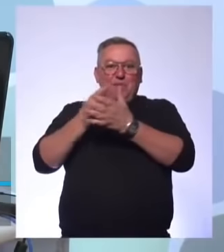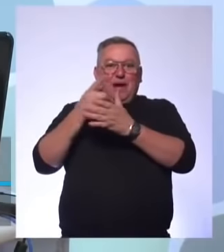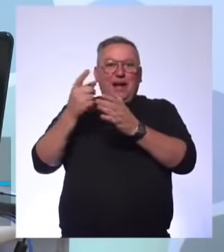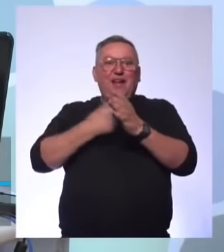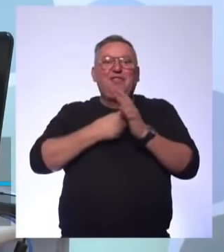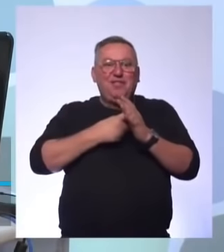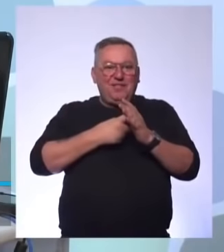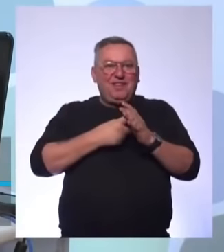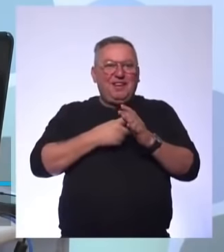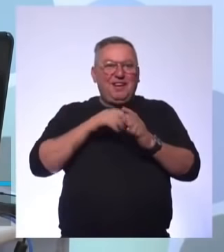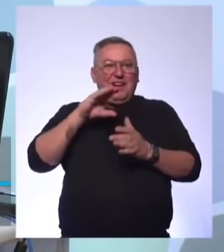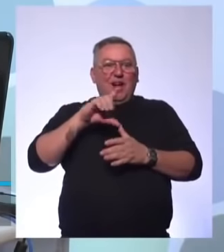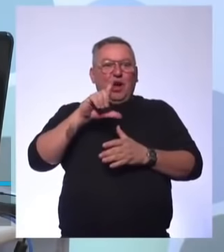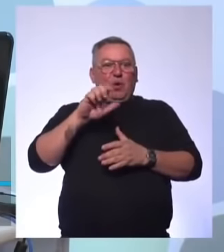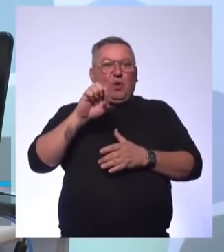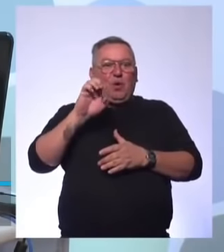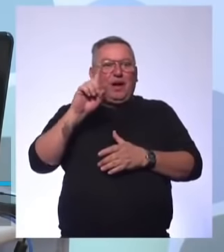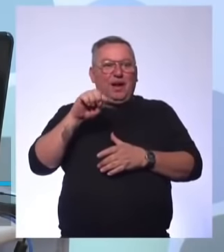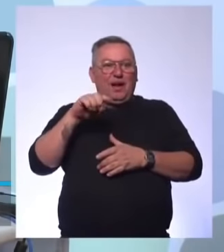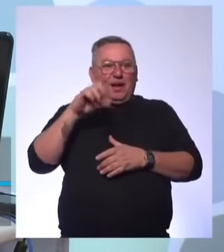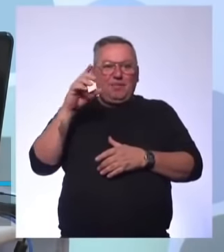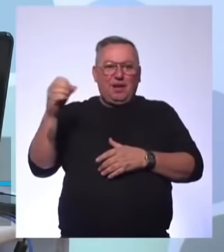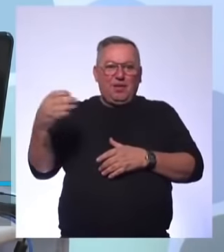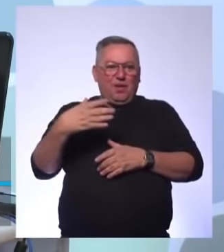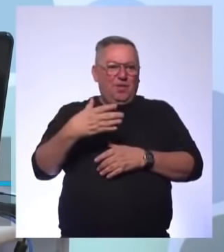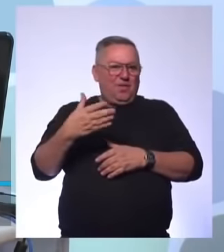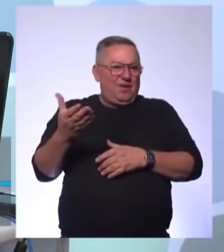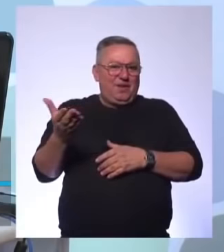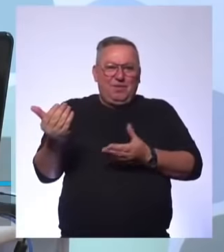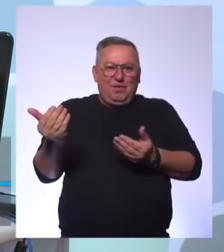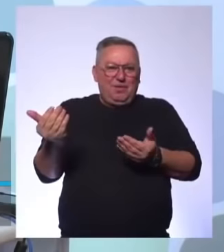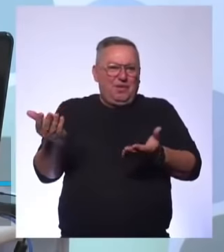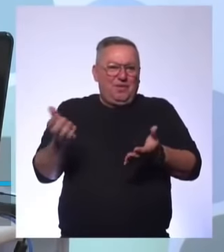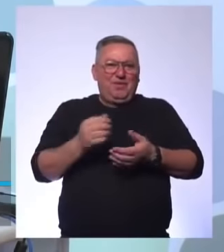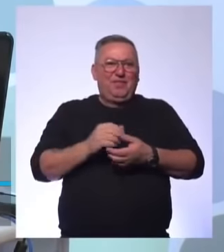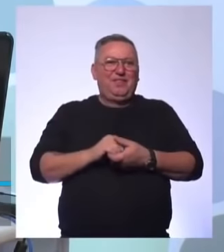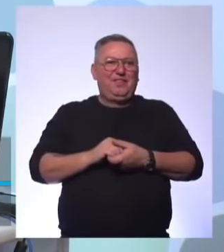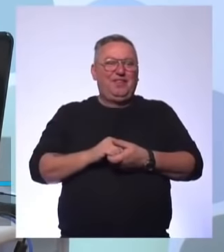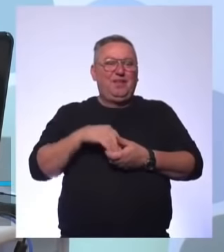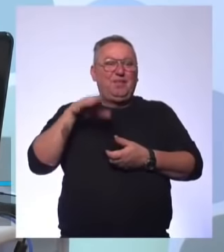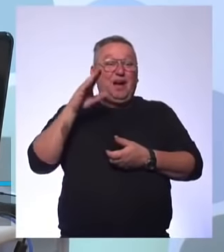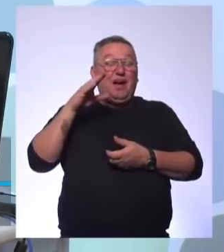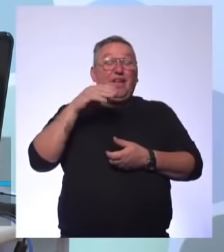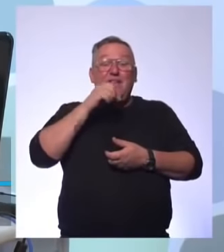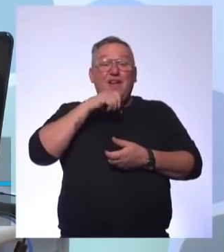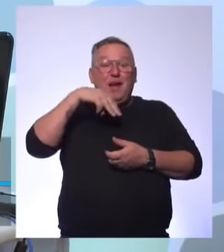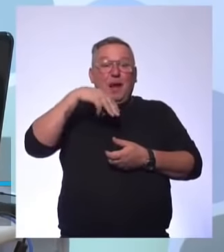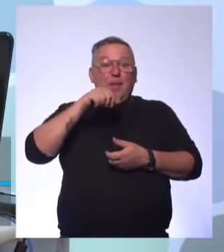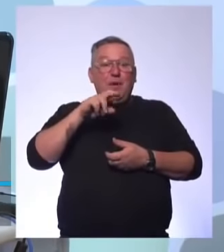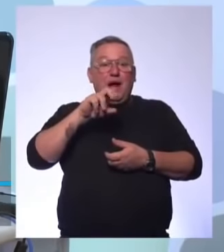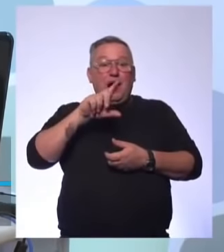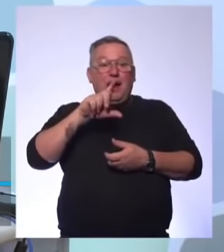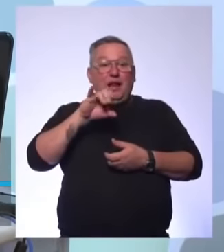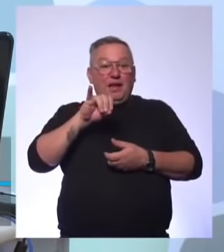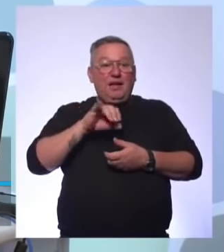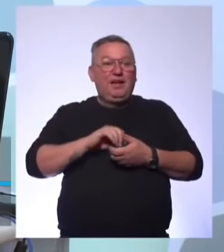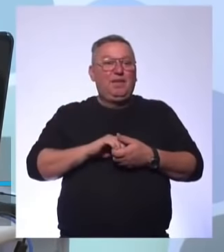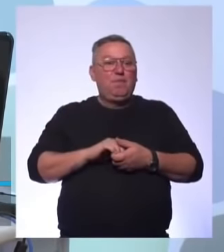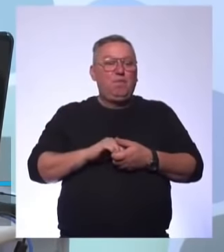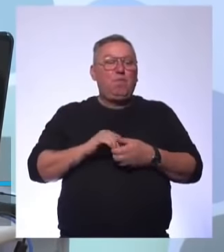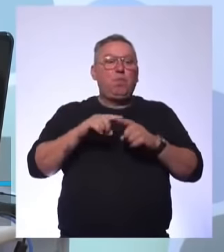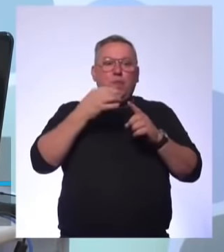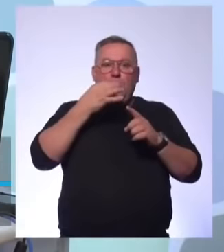dívida. A Chloé, quem disse que a Chloé era mais velha? Na verdade, a Chloé era mais novinha. É. A mais velha era a Marli, que estava aniversariando até. Mas eu